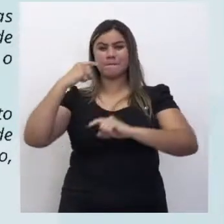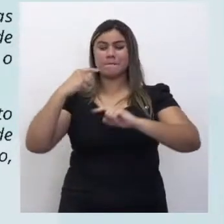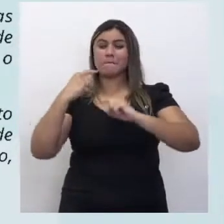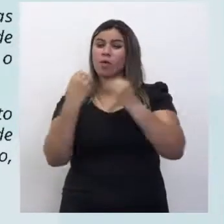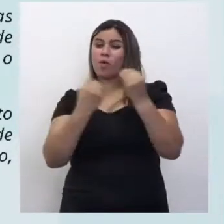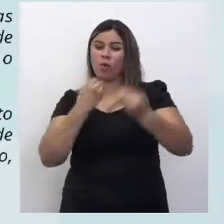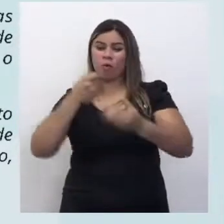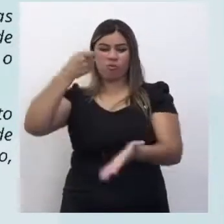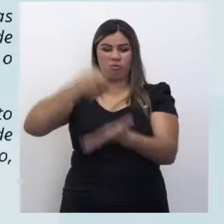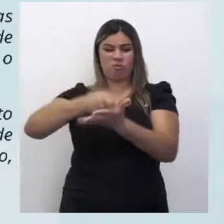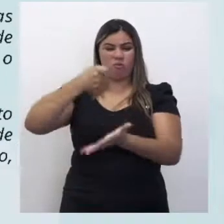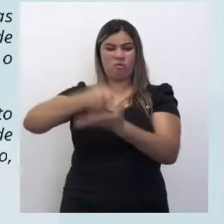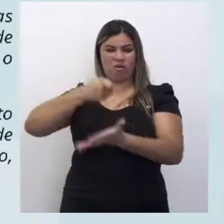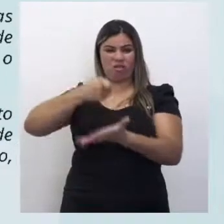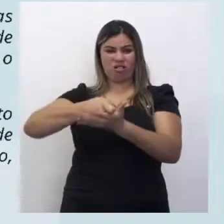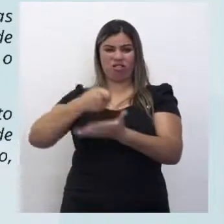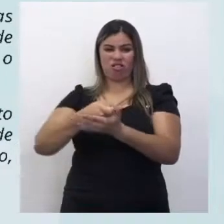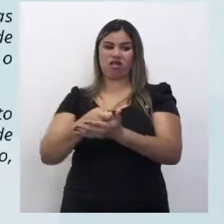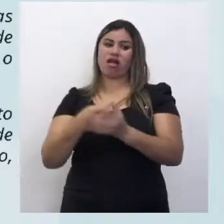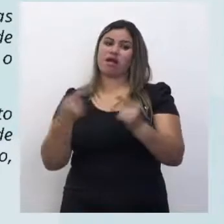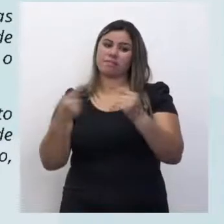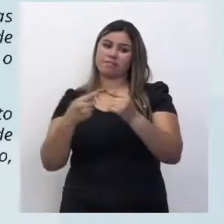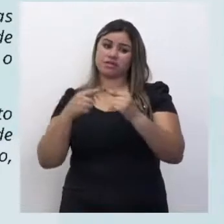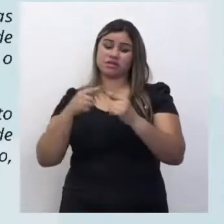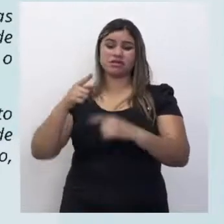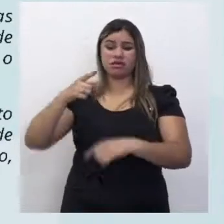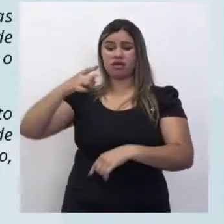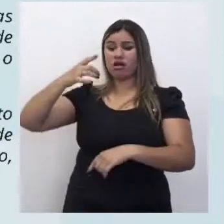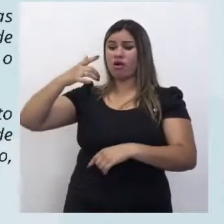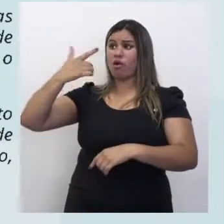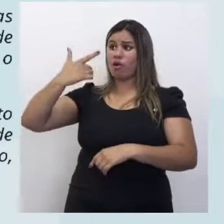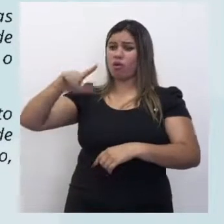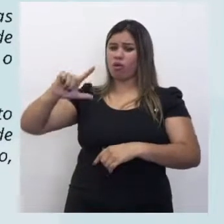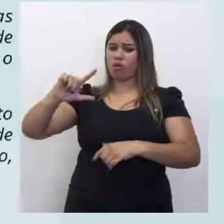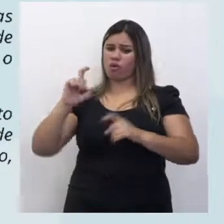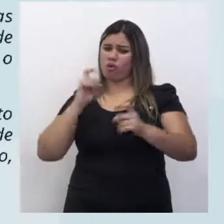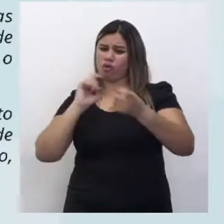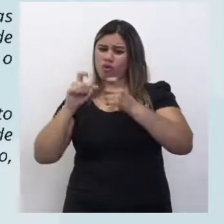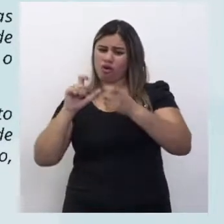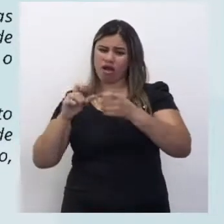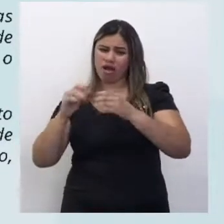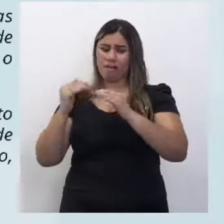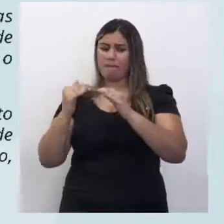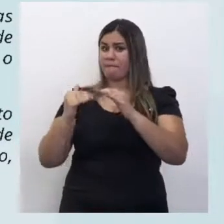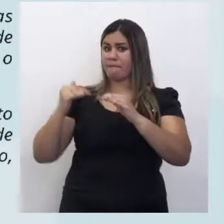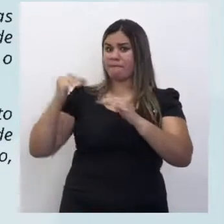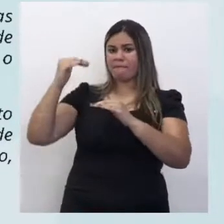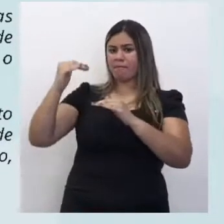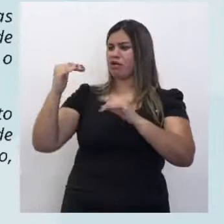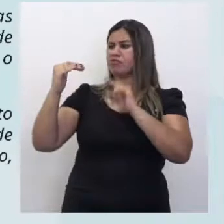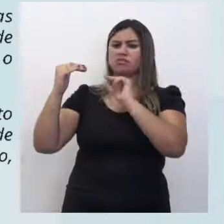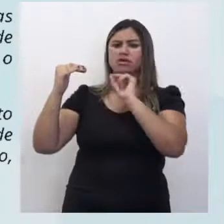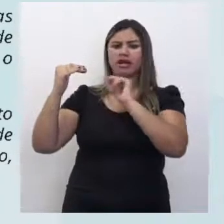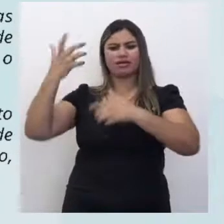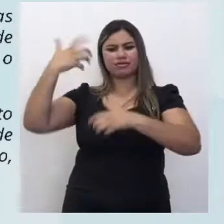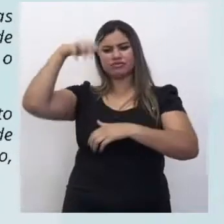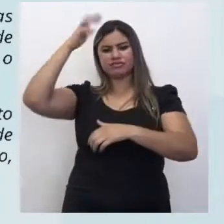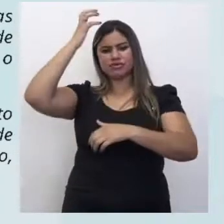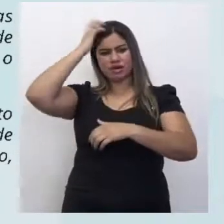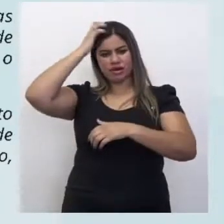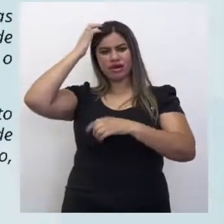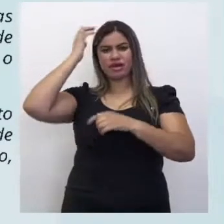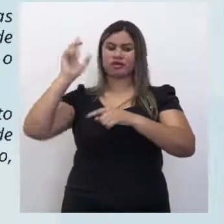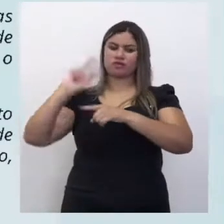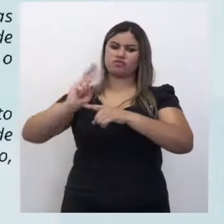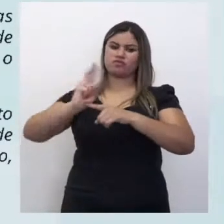vezes autoritária, que é a marca do absolutismo, né? Não existe um órgão regulador acima do rei que vai fiscalizar o